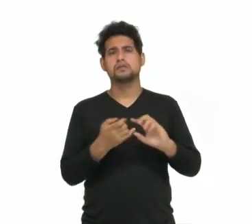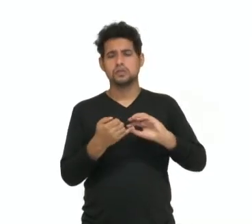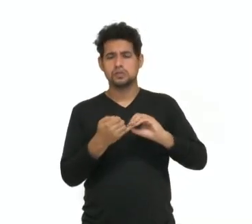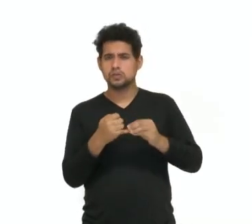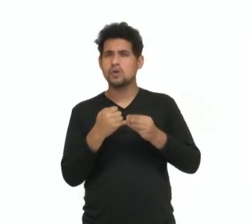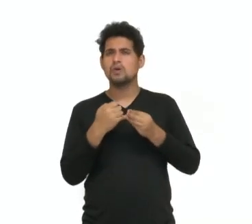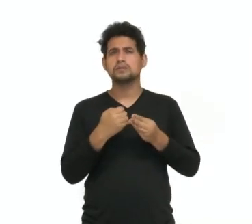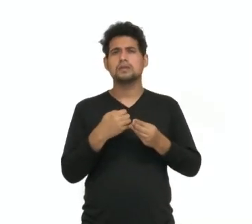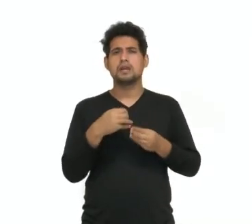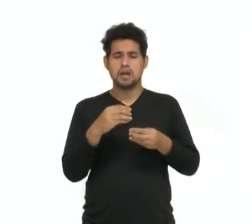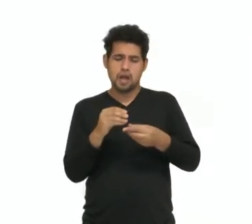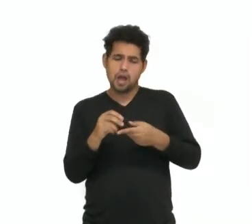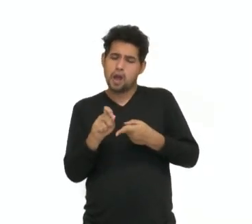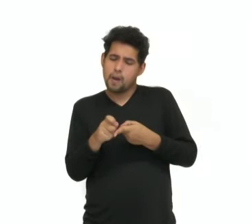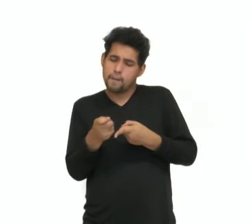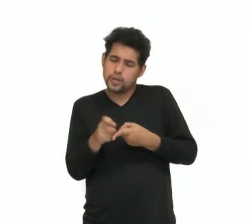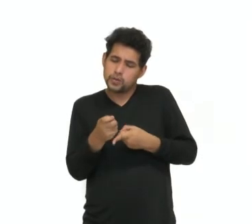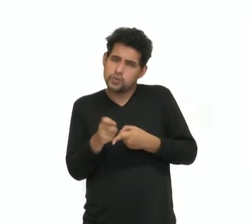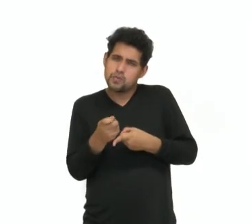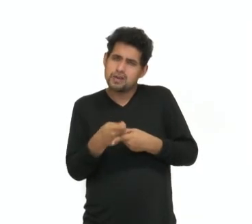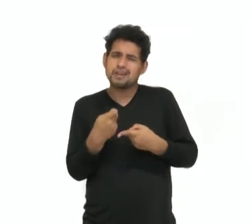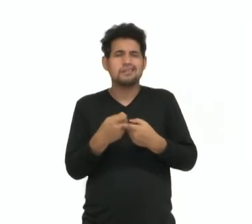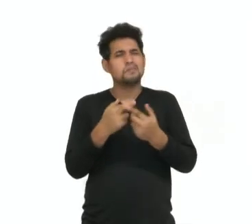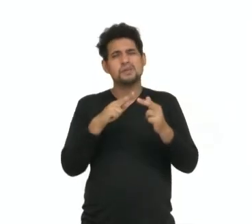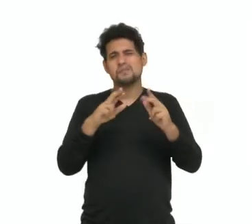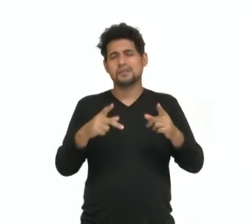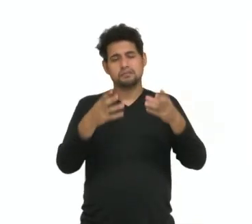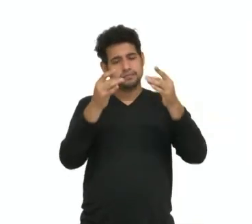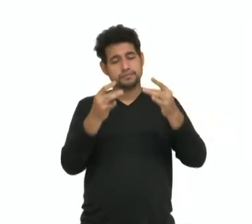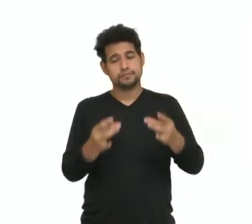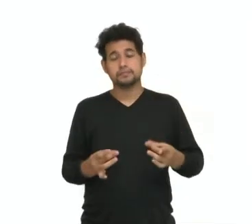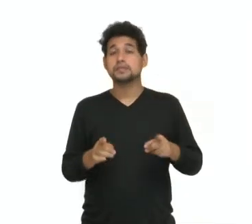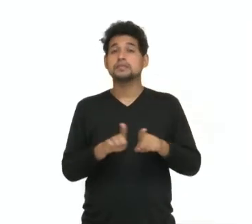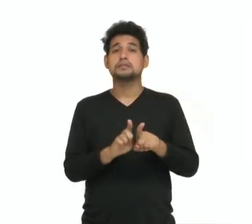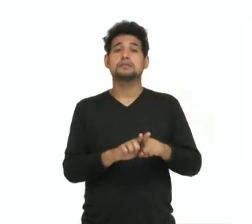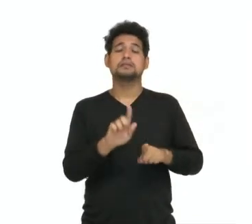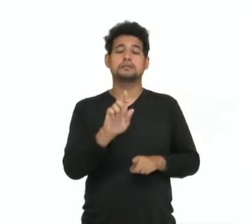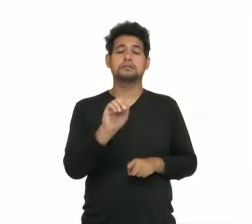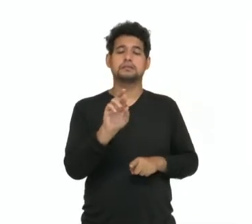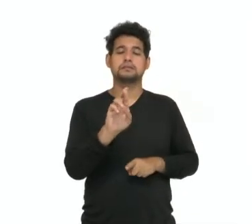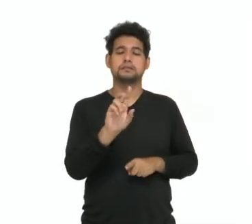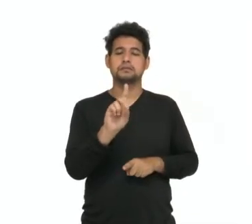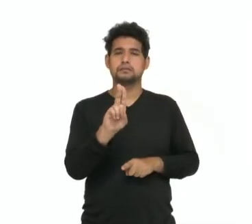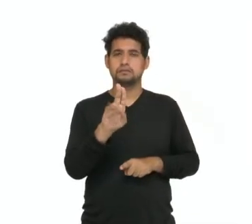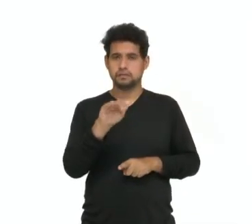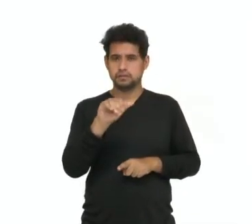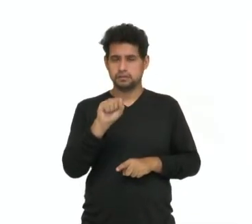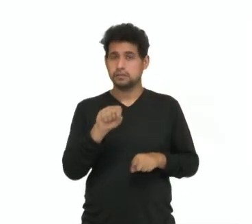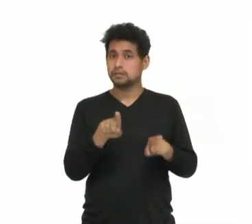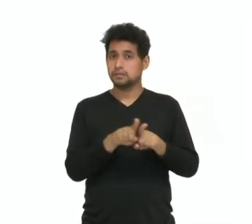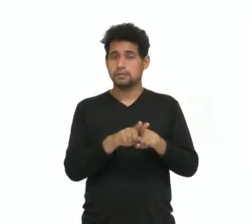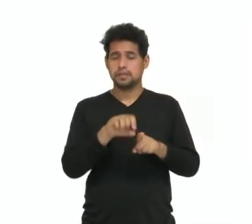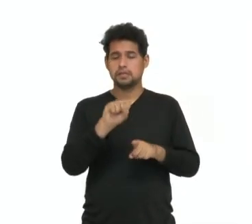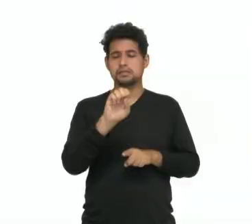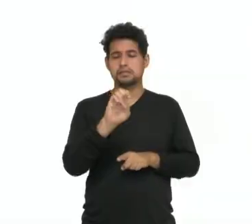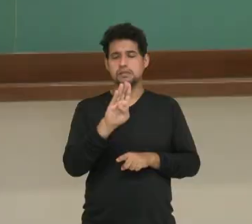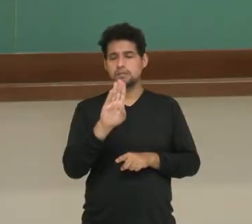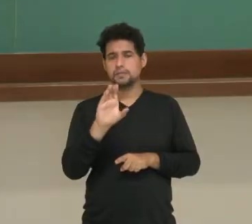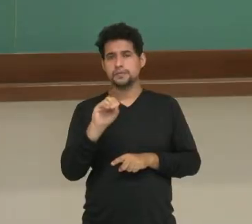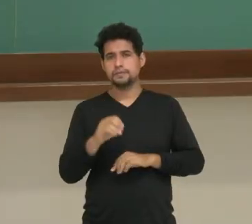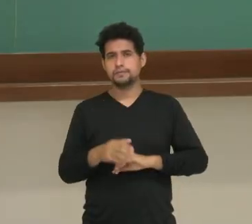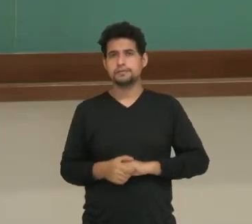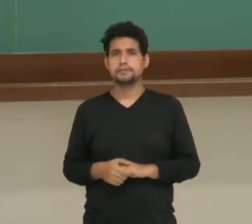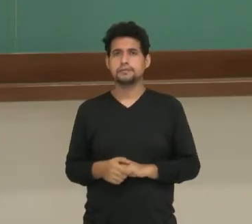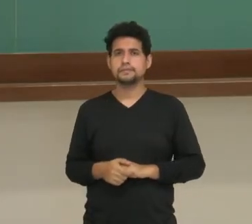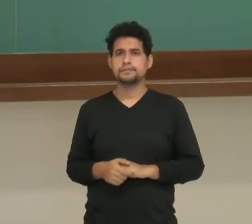milho, amendoim, algodão, babaçu, palma, além de gorduras do óleo de fritura e do sebo bovino. Ou seja,